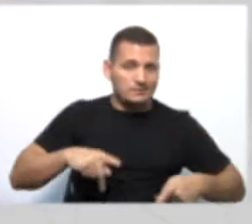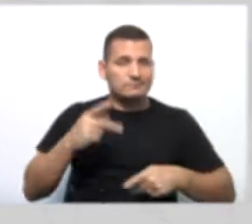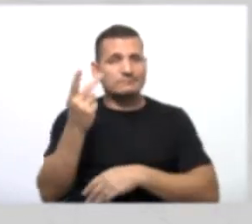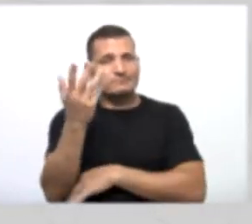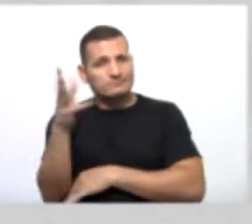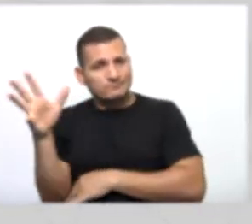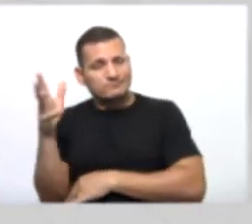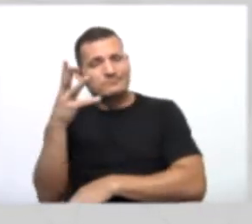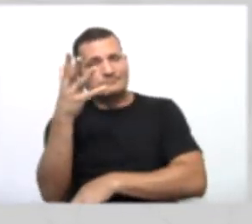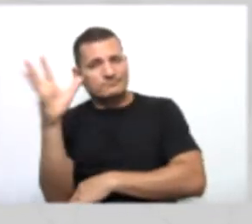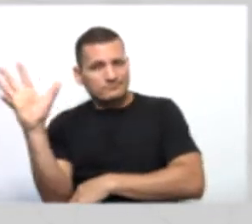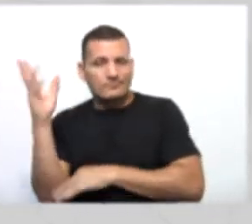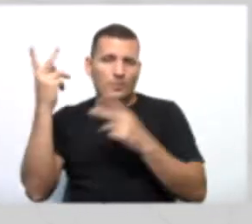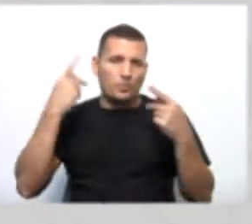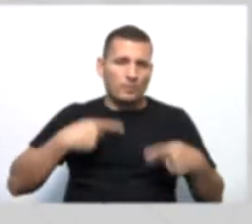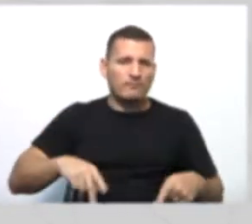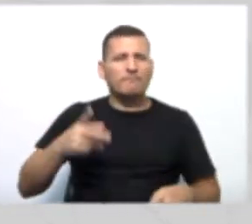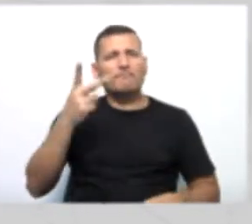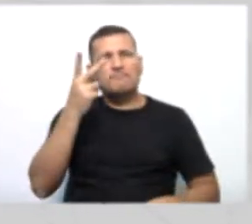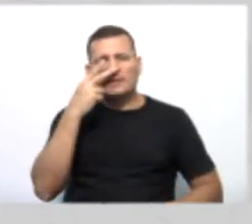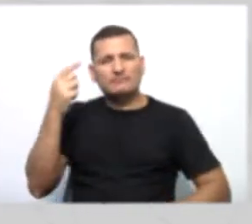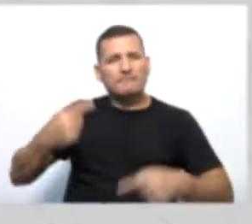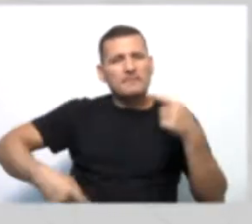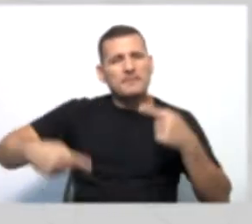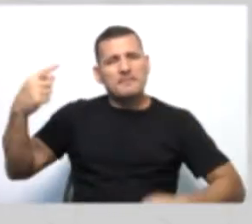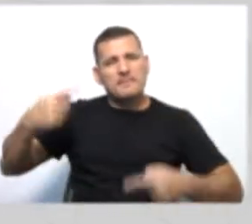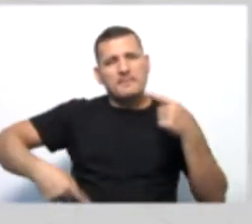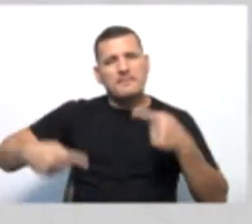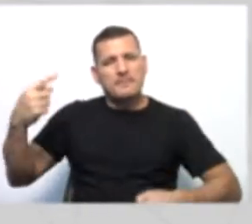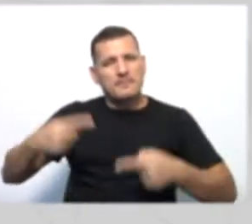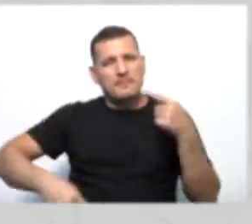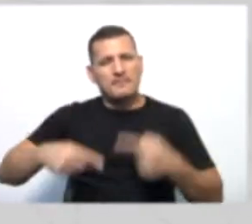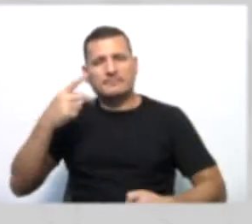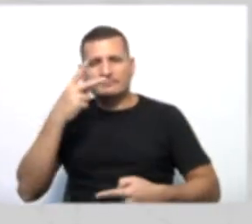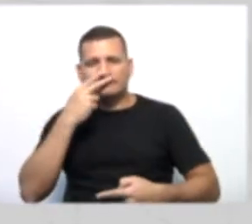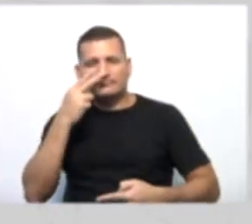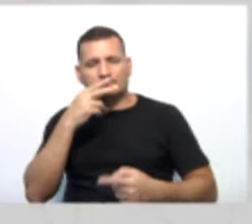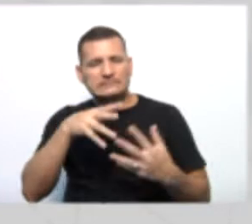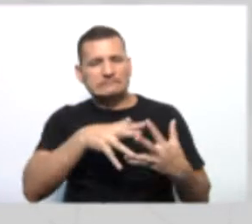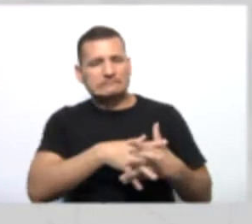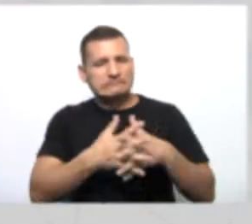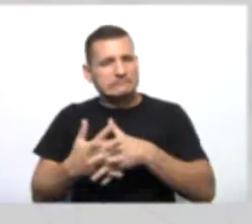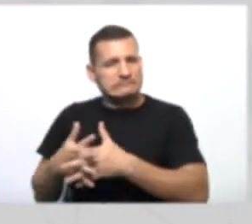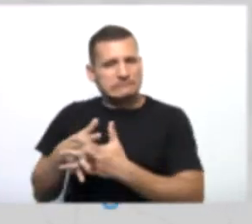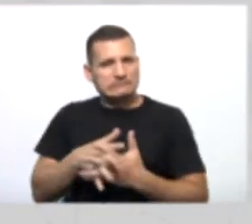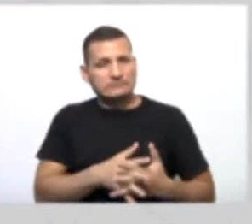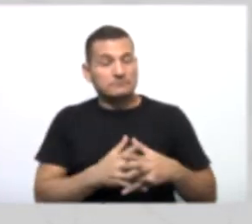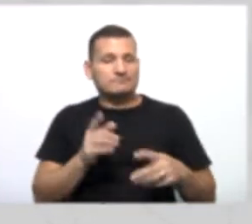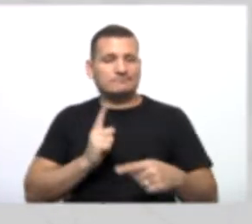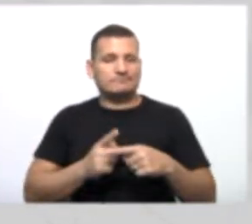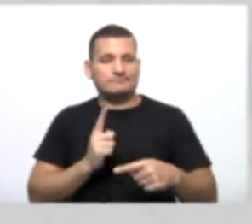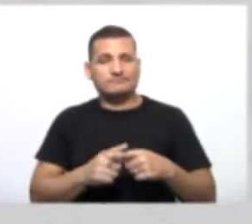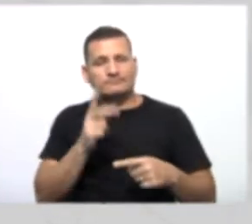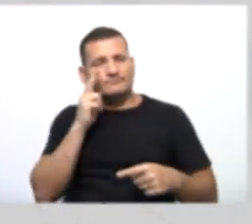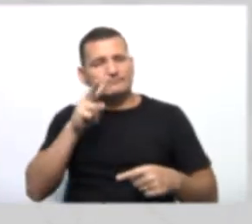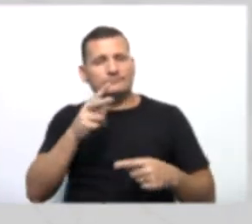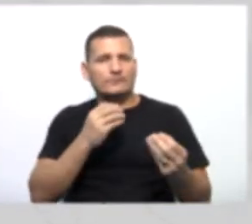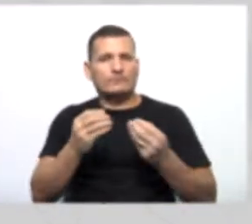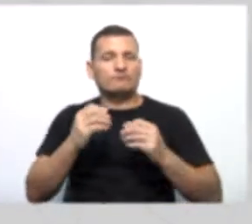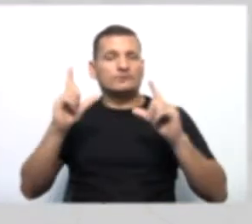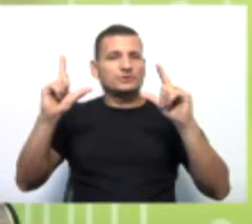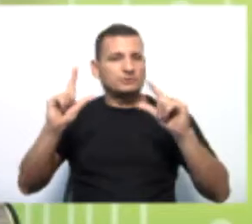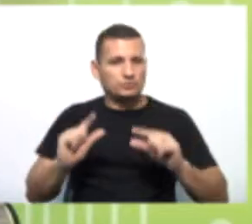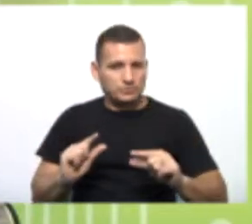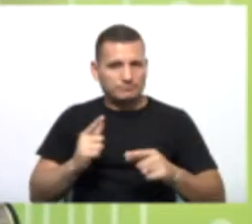homem, parece que eles vivem numa grande disputa, não é? Numa grande confusão. Por quê? Vamos ver isso daí então, como amenizar isso daí.